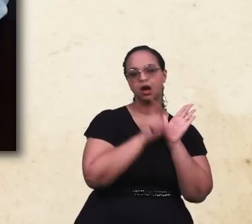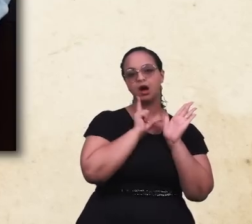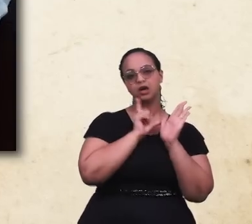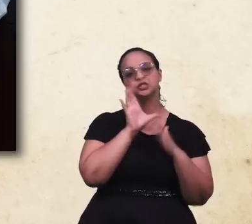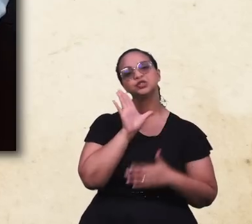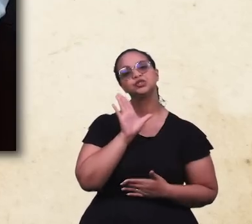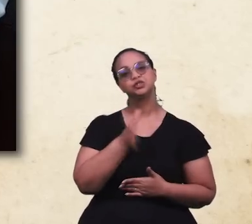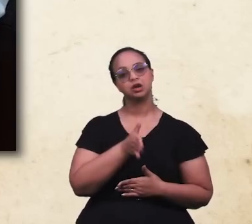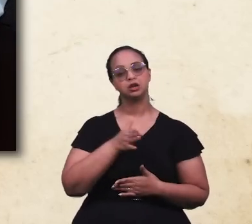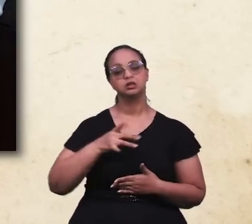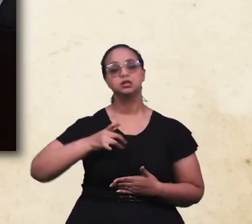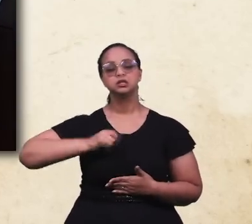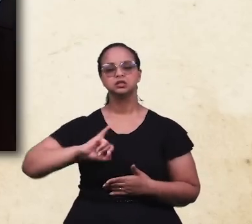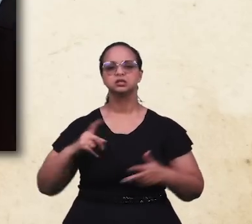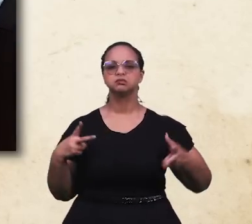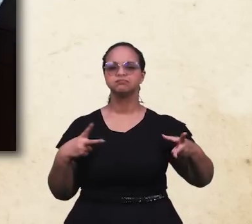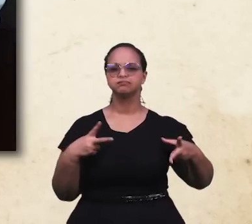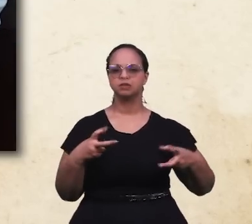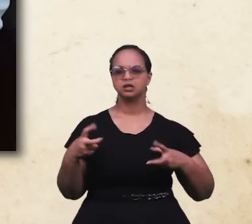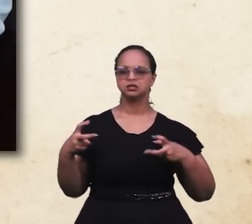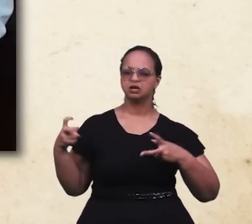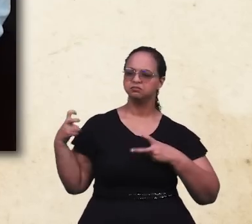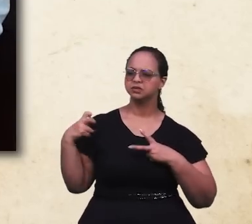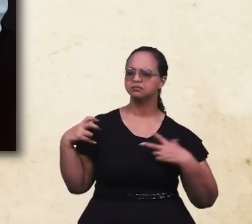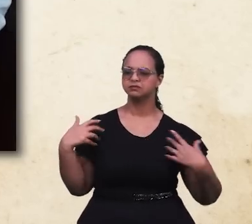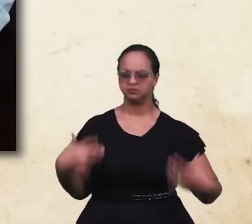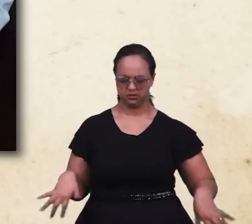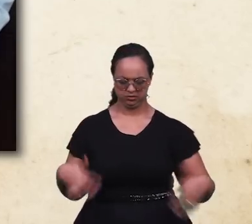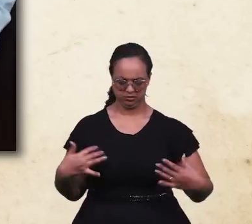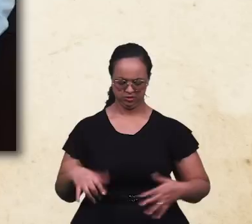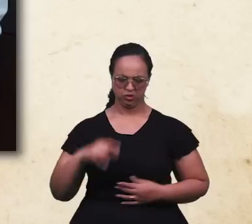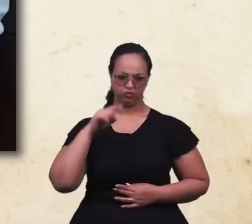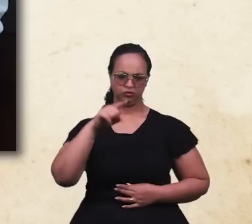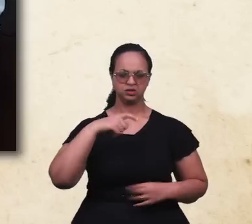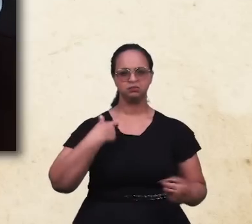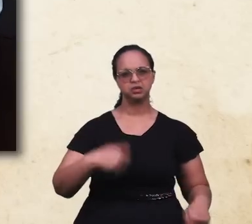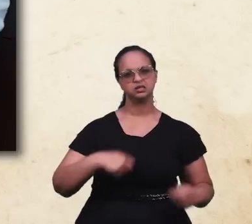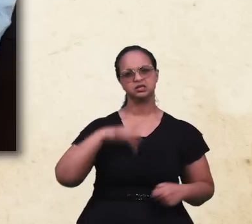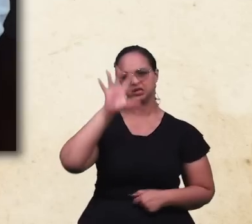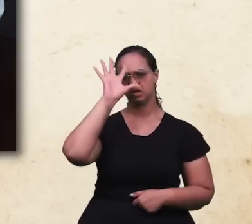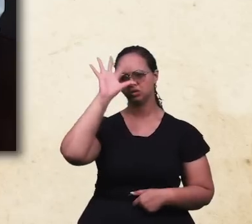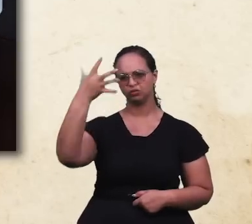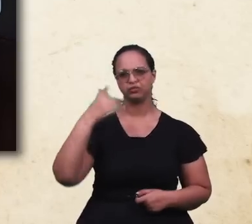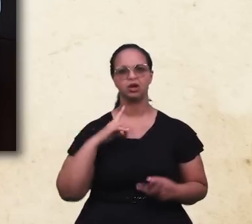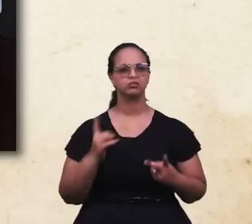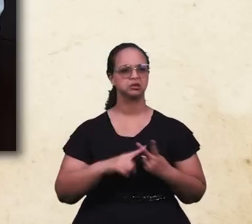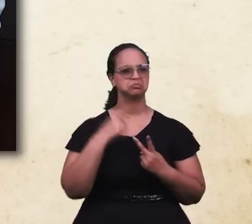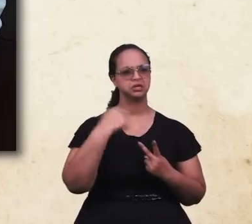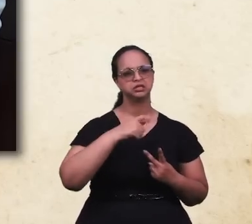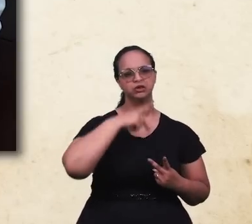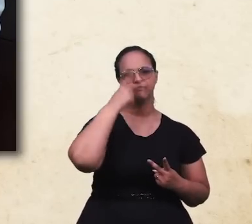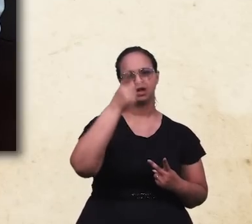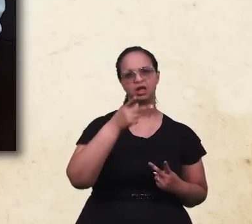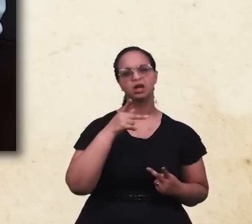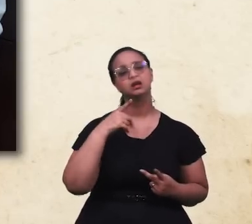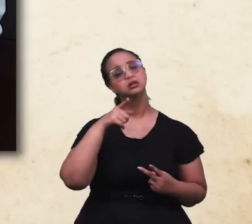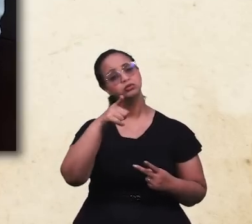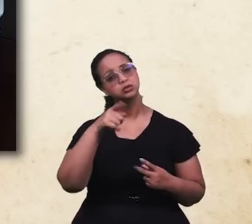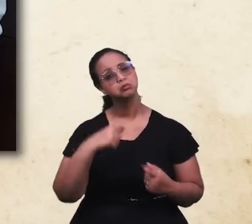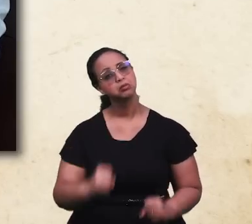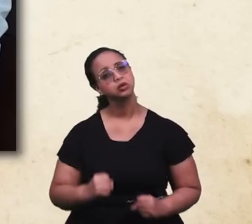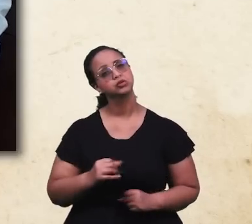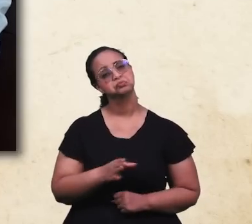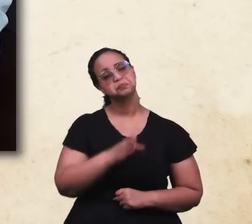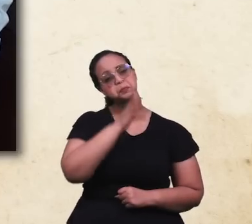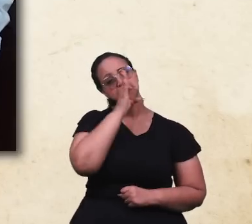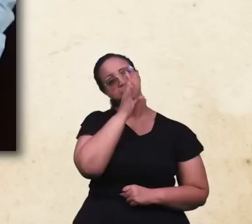quando nós nos deparamos com alguma situação que você tem que decidir, você tem que falar. Se puder ficar